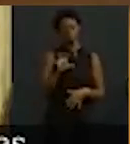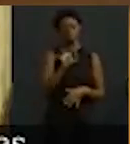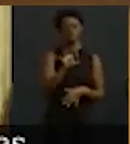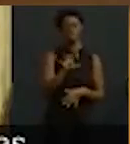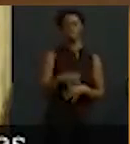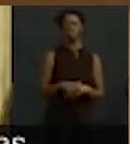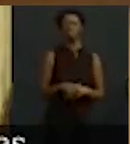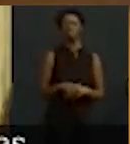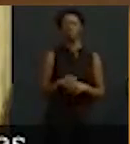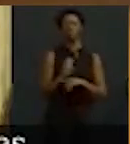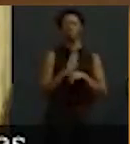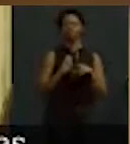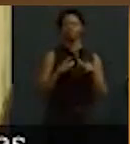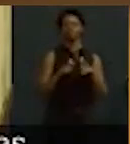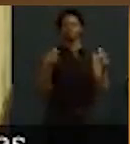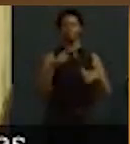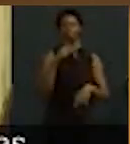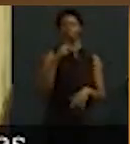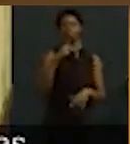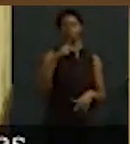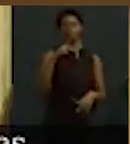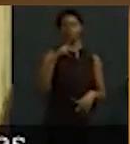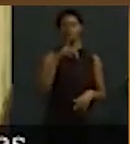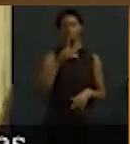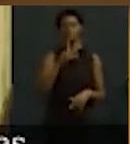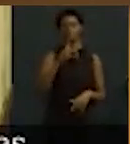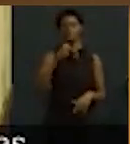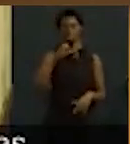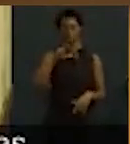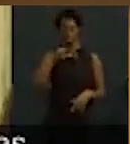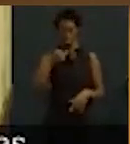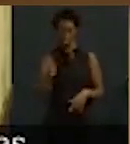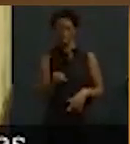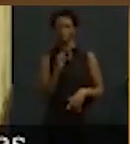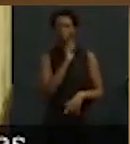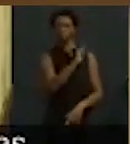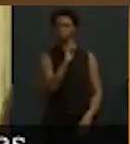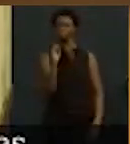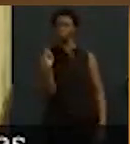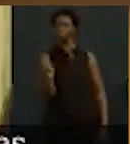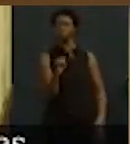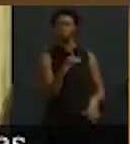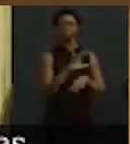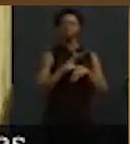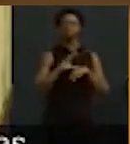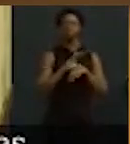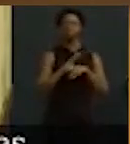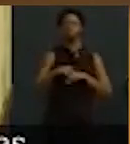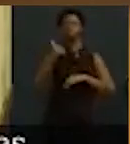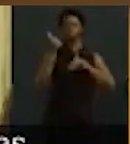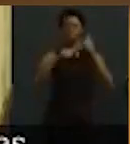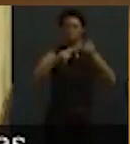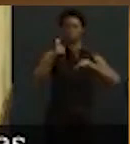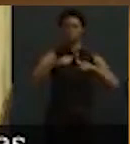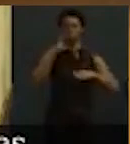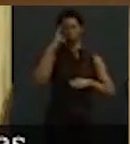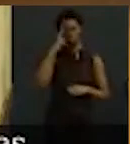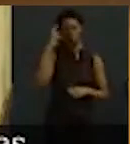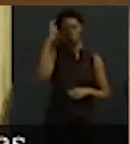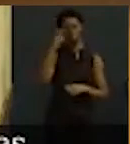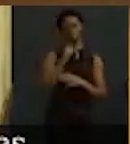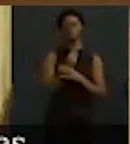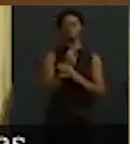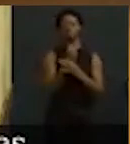Estado-Maior, PEMERG, e instrutor do curso de análise de inteligência da